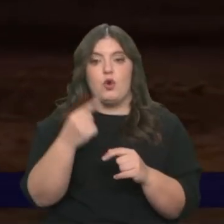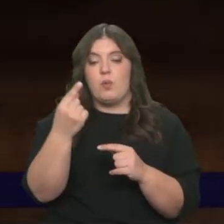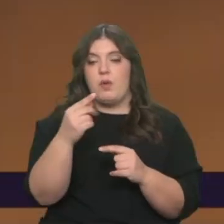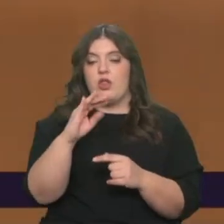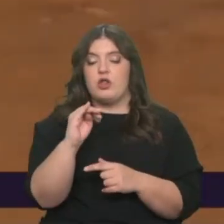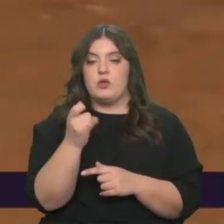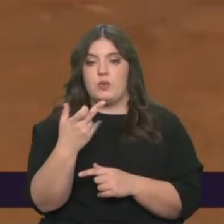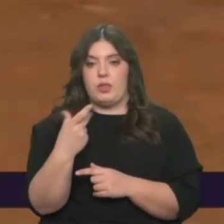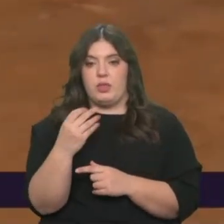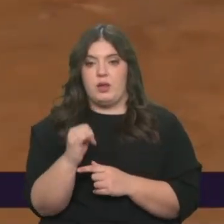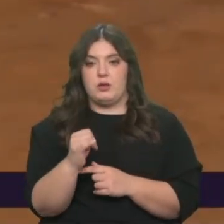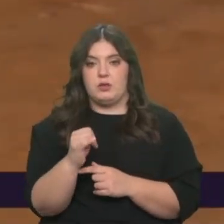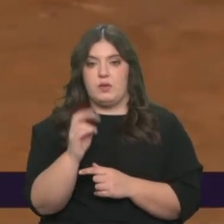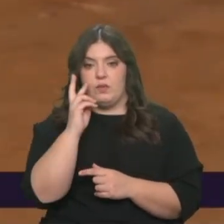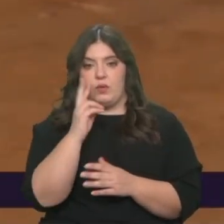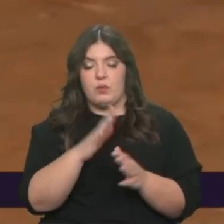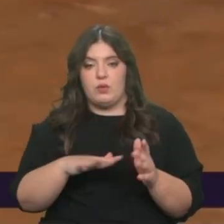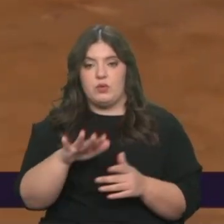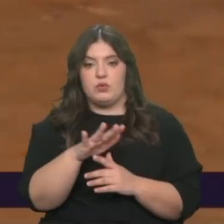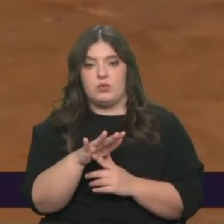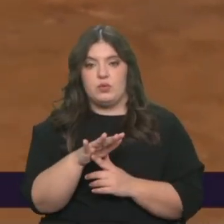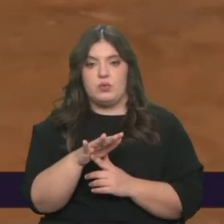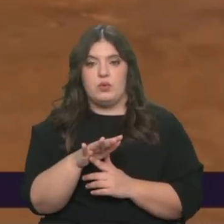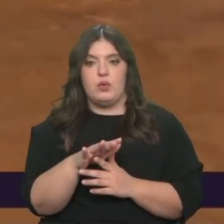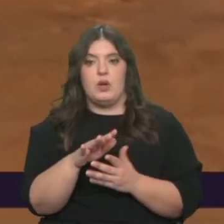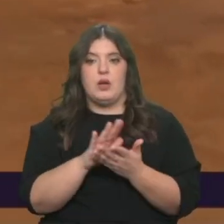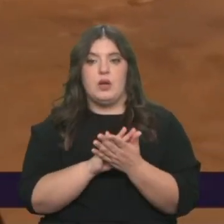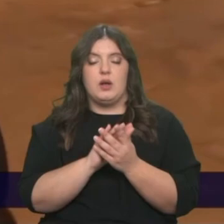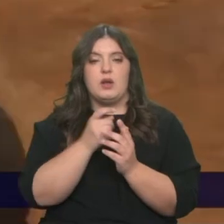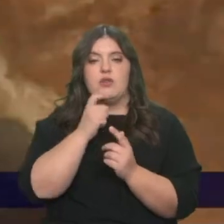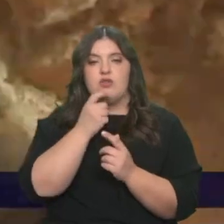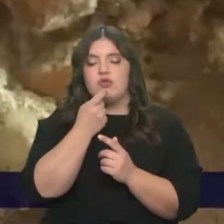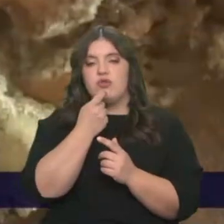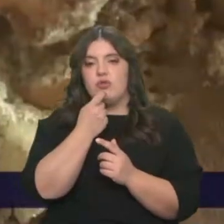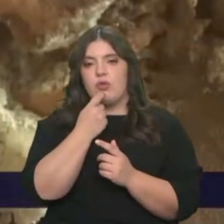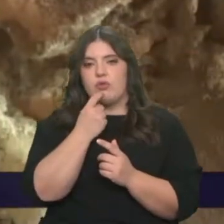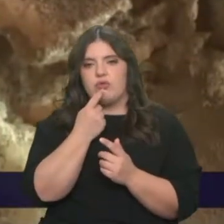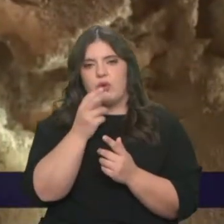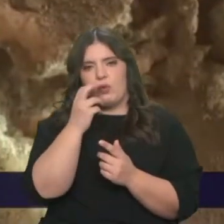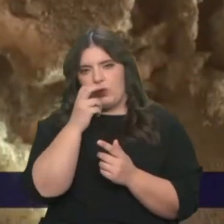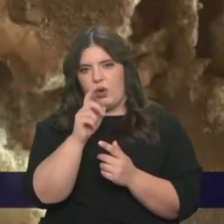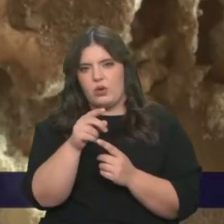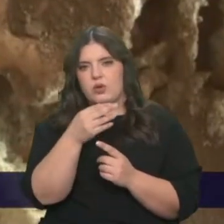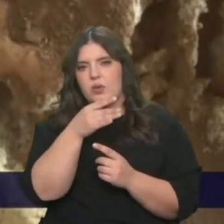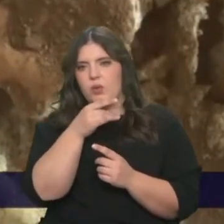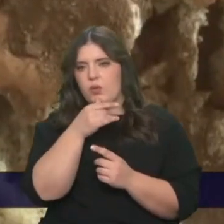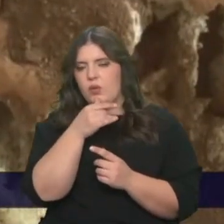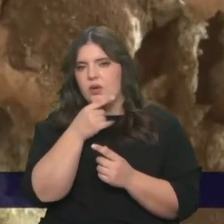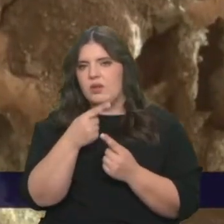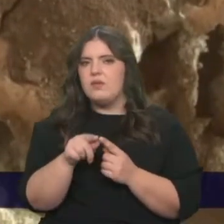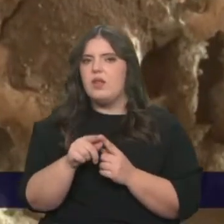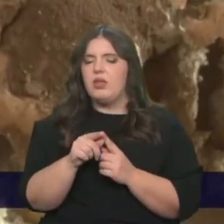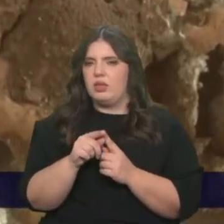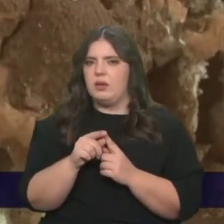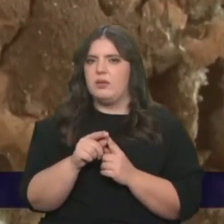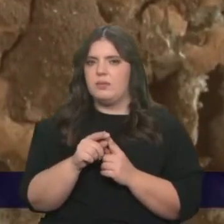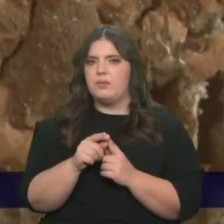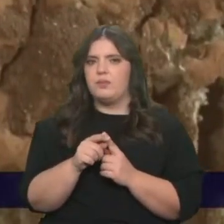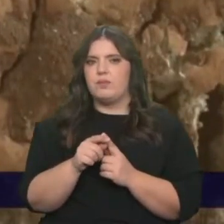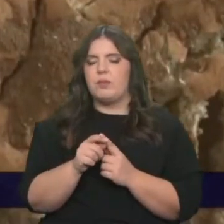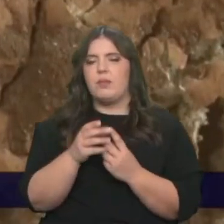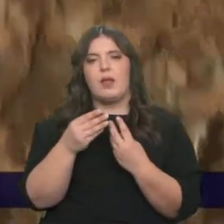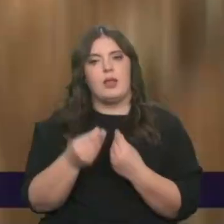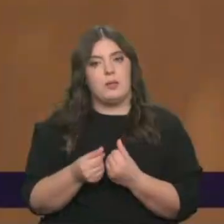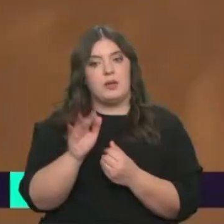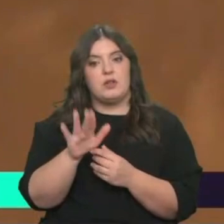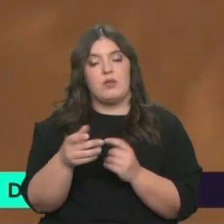sondas encontrou uma zona de formações geológicas muito curiosas, com uma cor claramente diferente. Ainda bem que